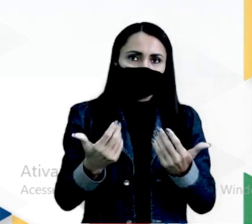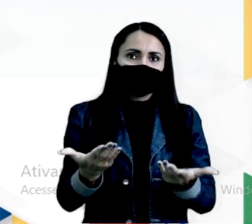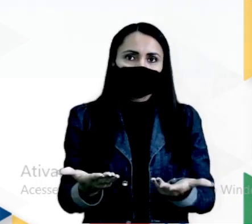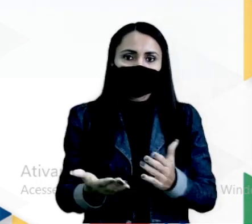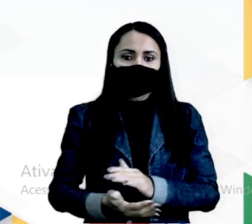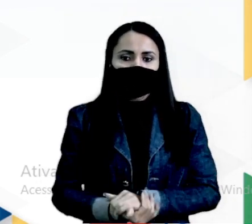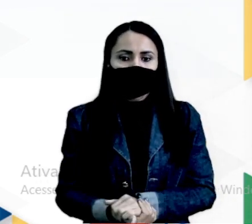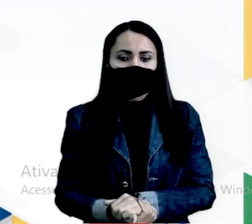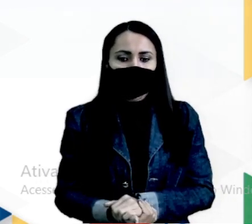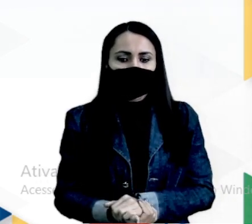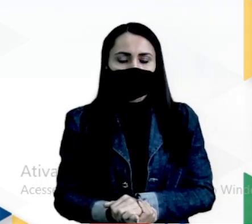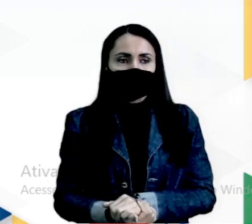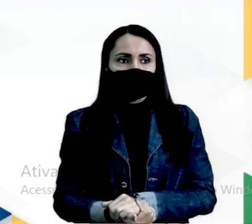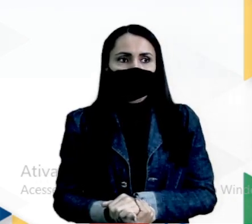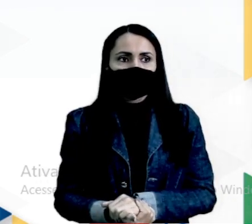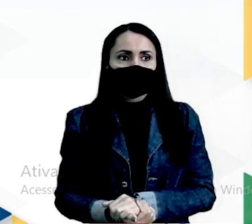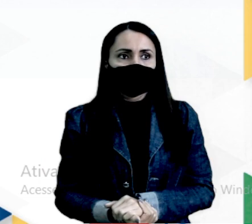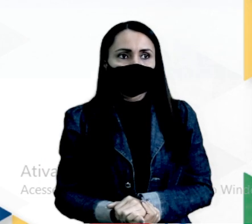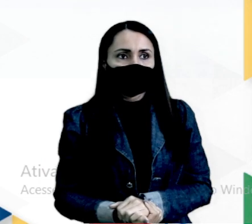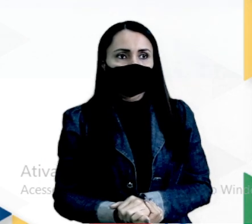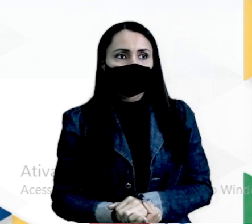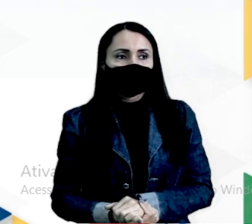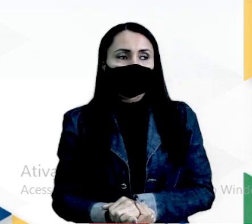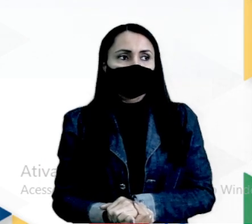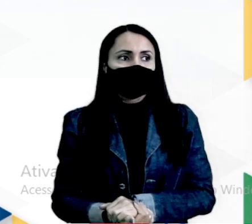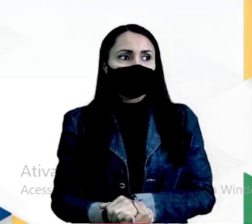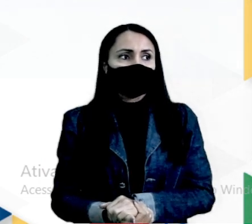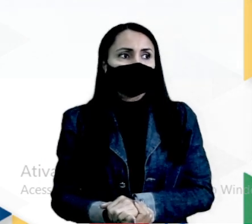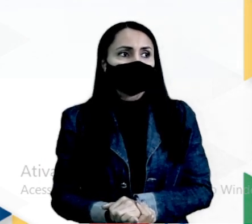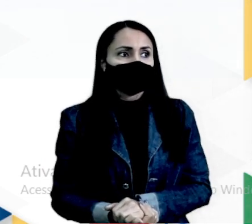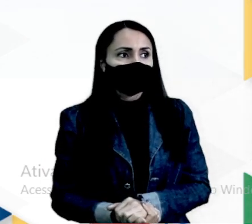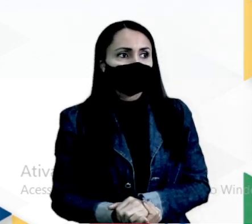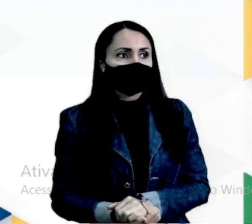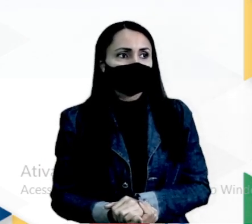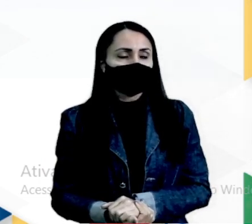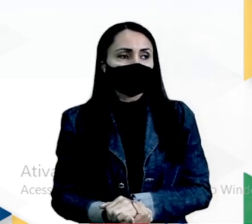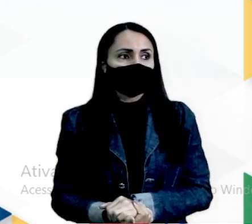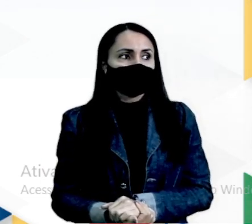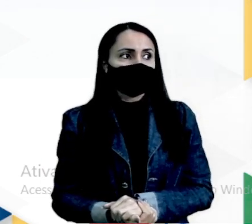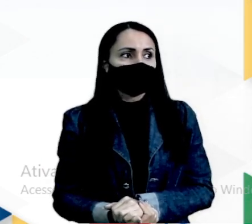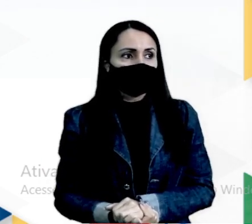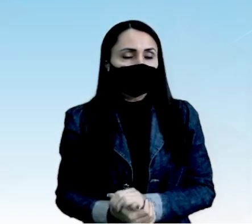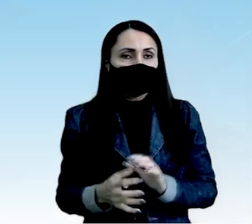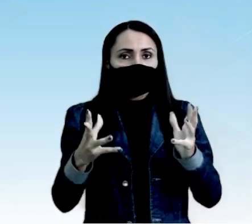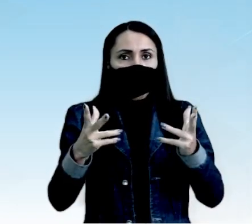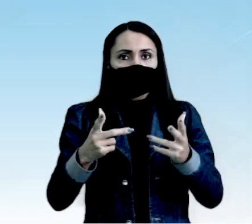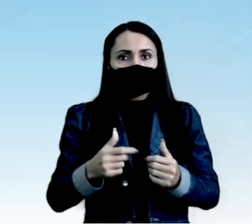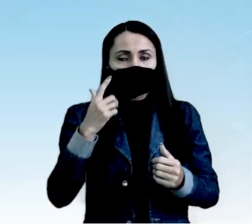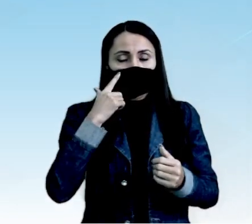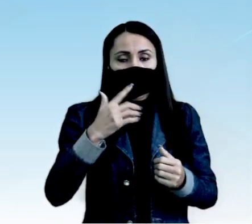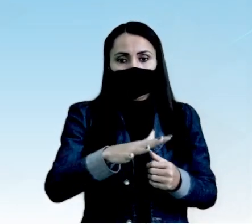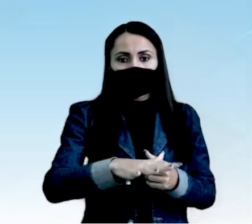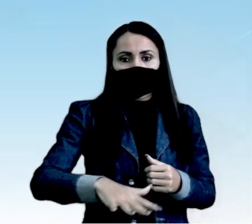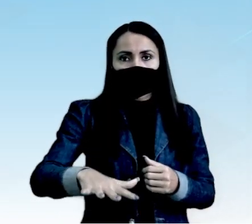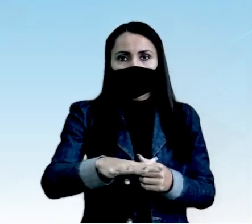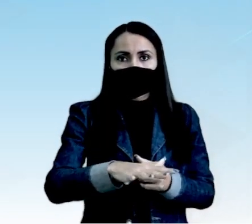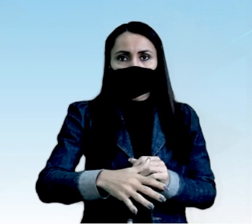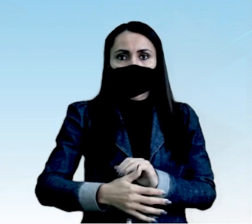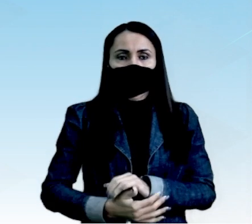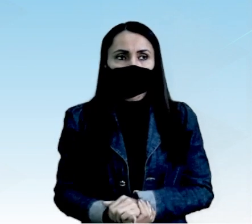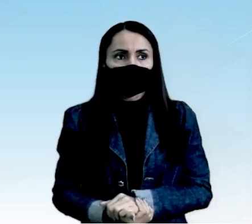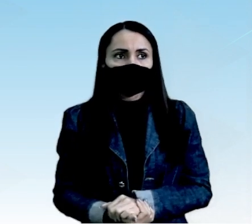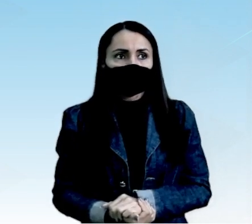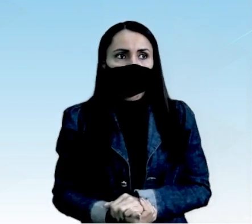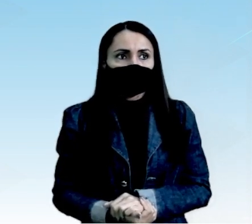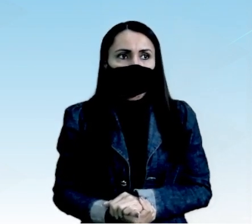maior deles, ó, 16 quadradinhos. 16 quadradinhos de área. É o total só dessa área do quadrado maior. E